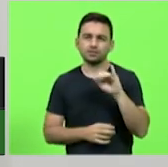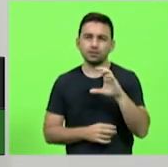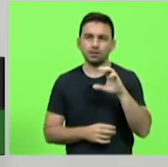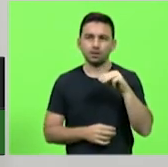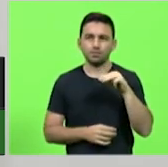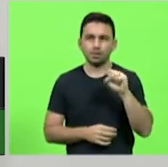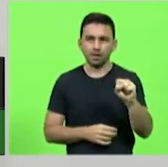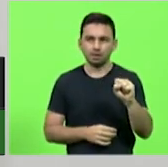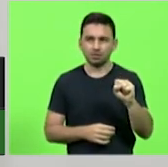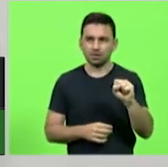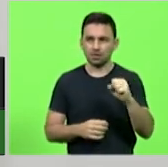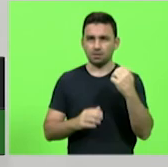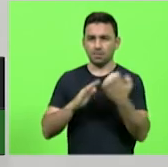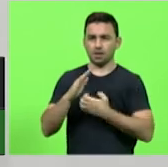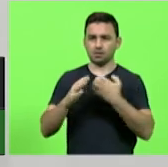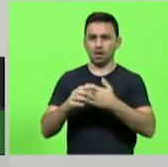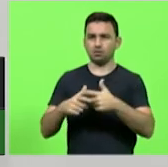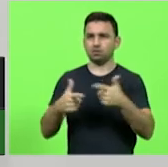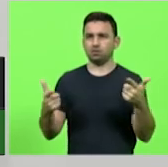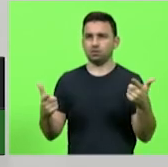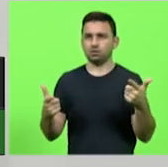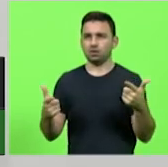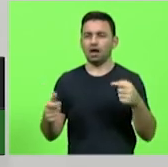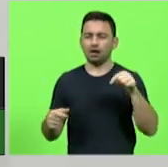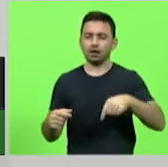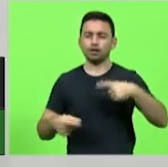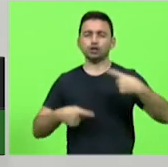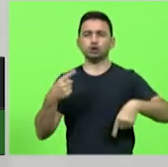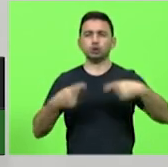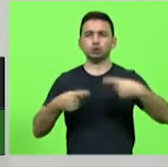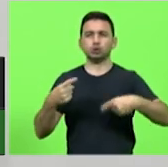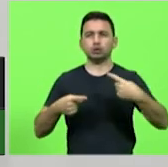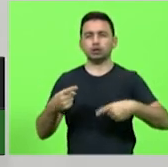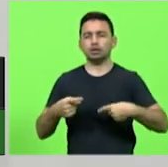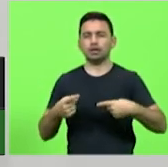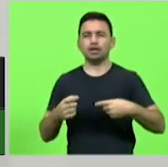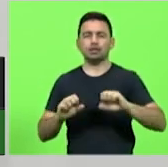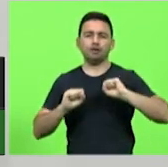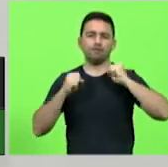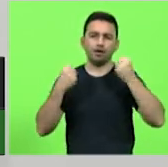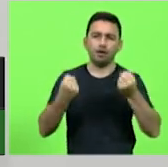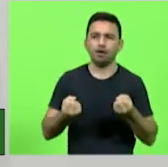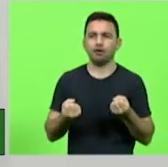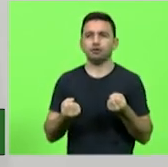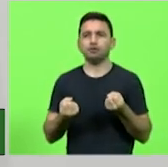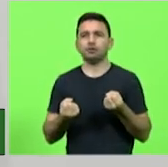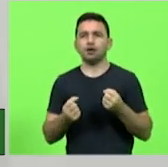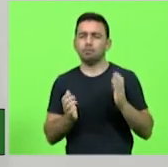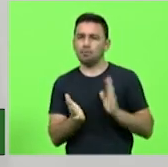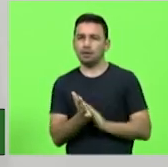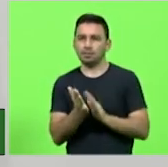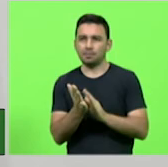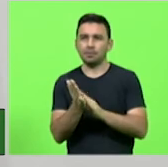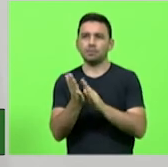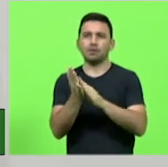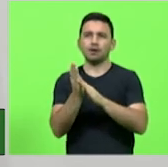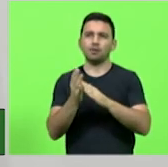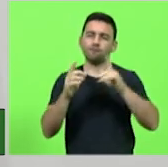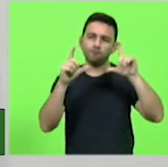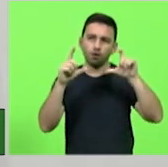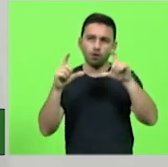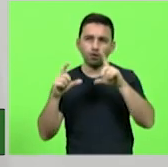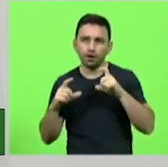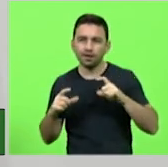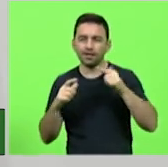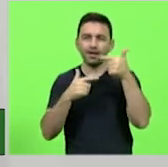grandes empresários, sobra gente aqui para discursar, bater na mesa, defender, bater palma, tirar foto, rir à